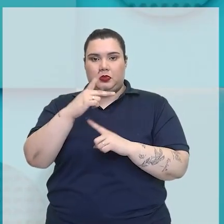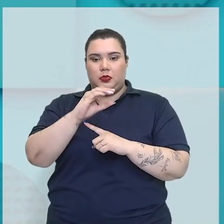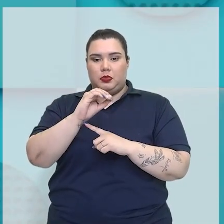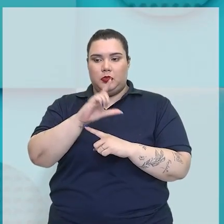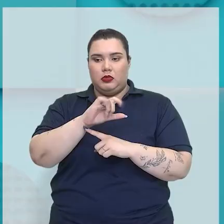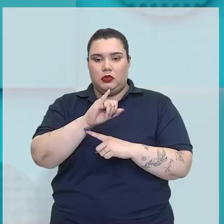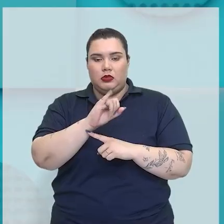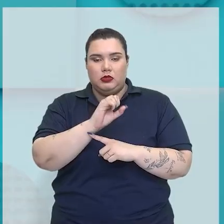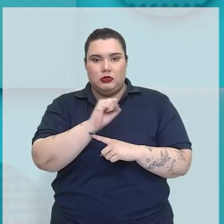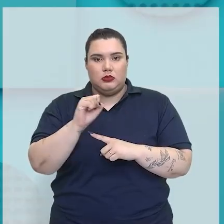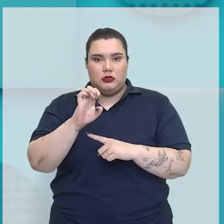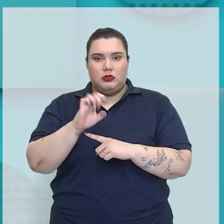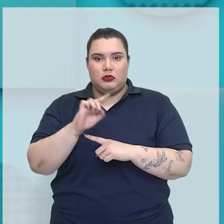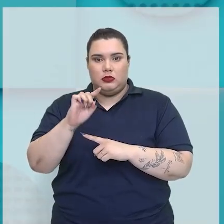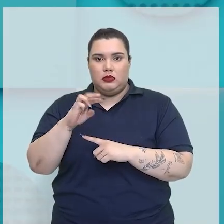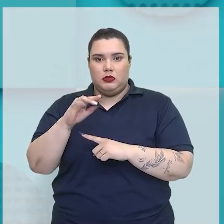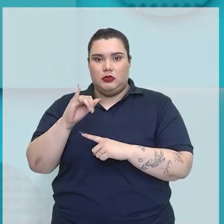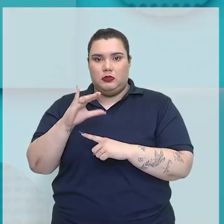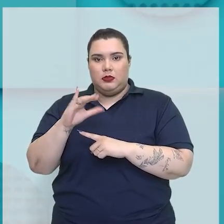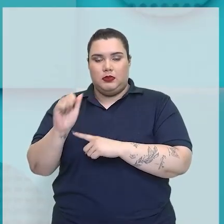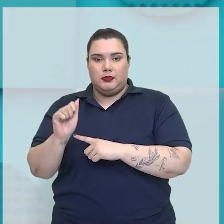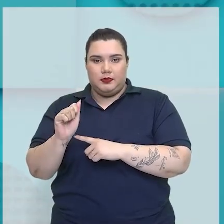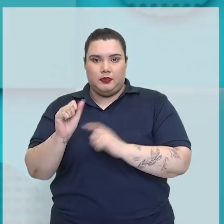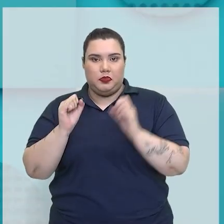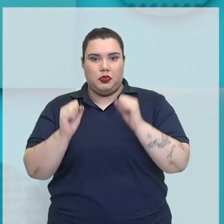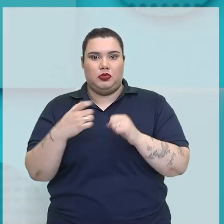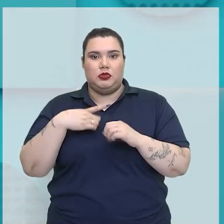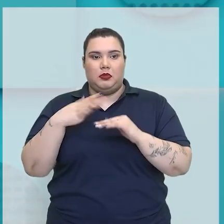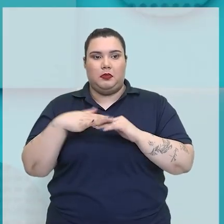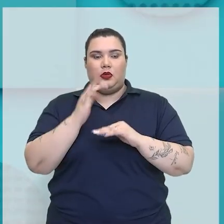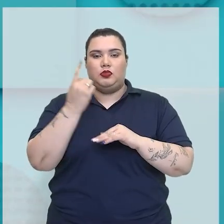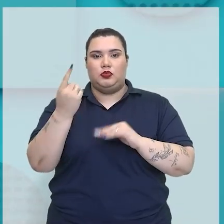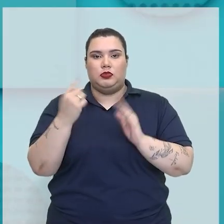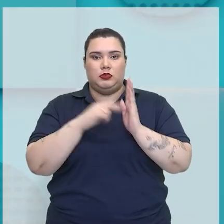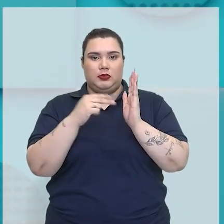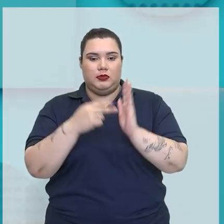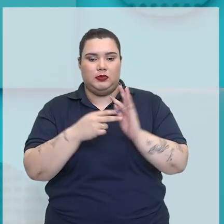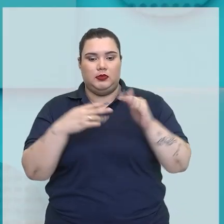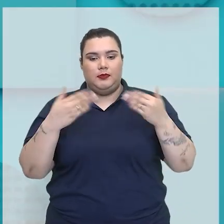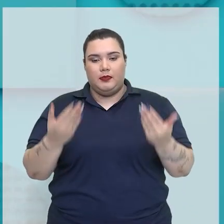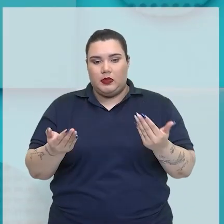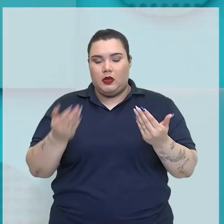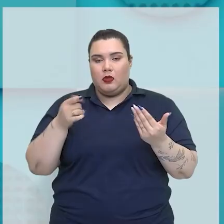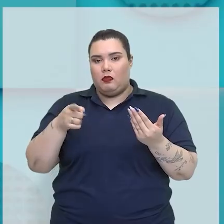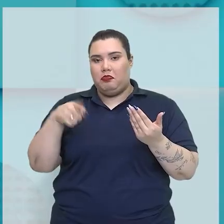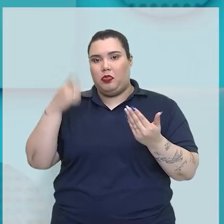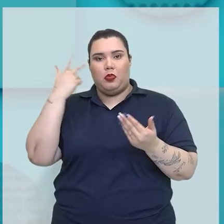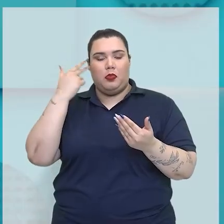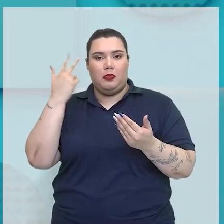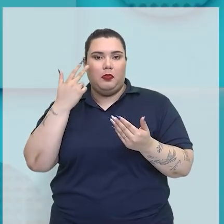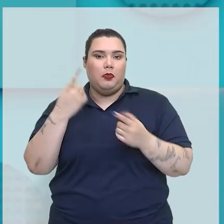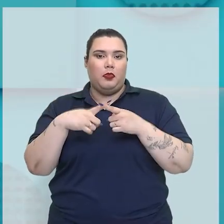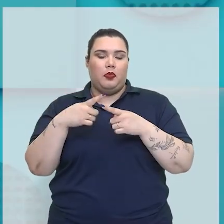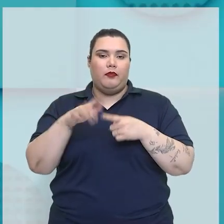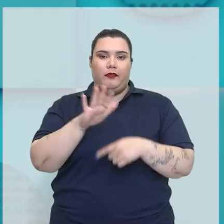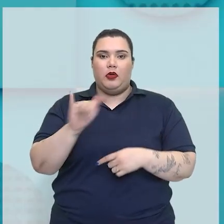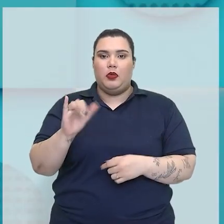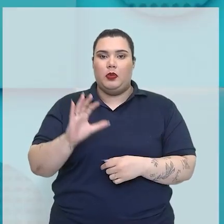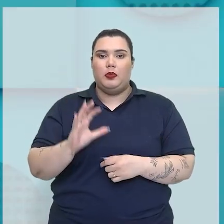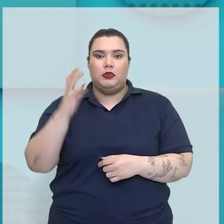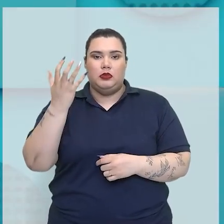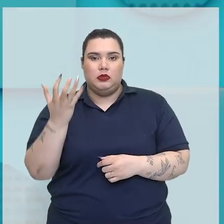mais de um sentido. Se a intenção é gerar humor, então está tranquilo. Isso vai acontecer de